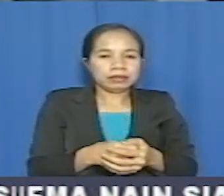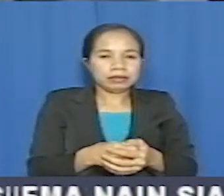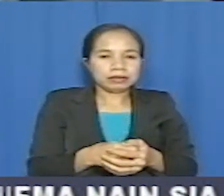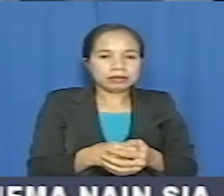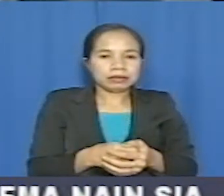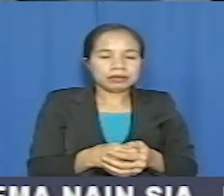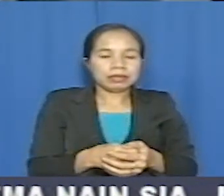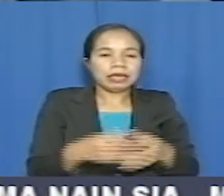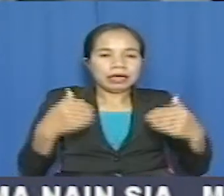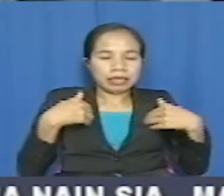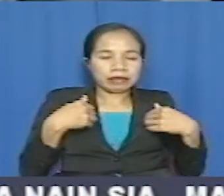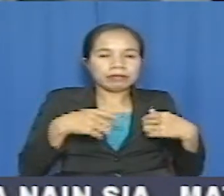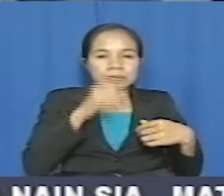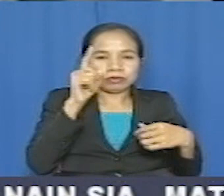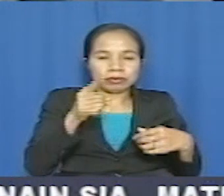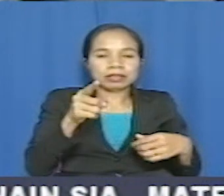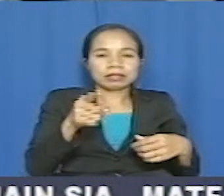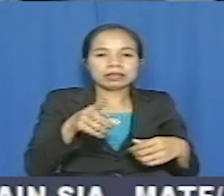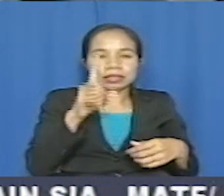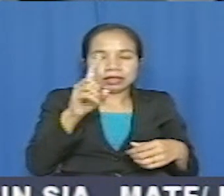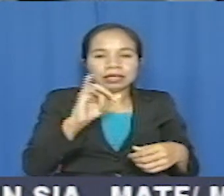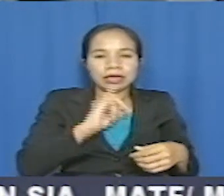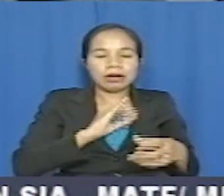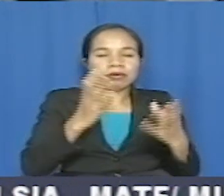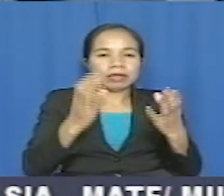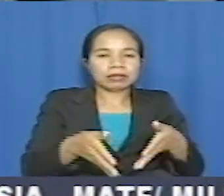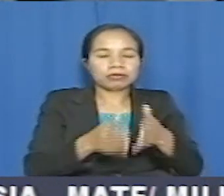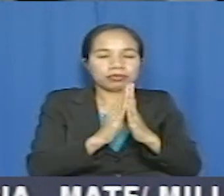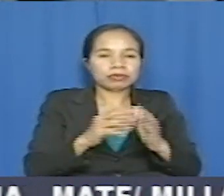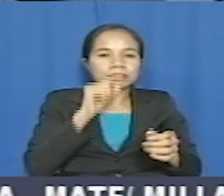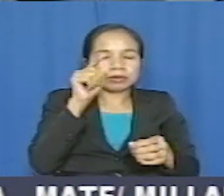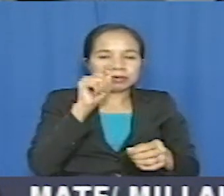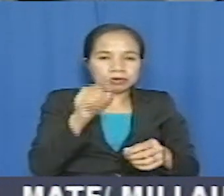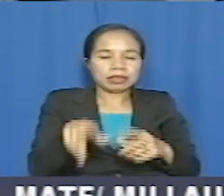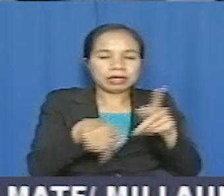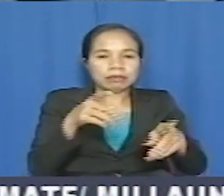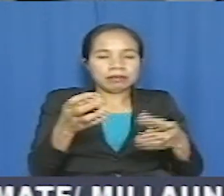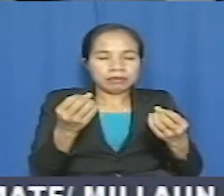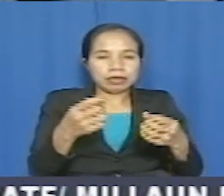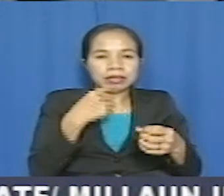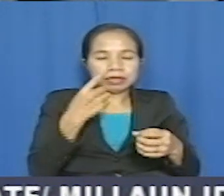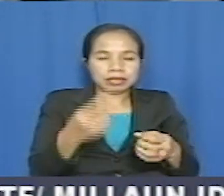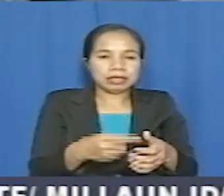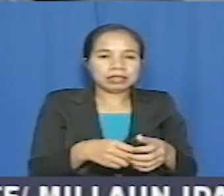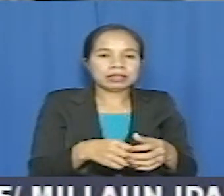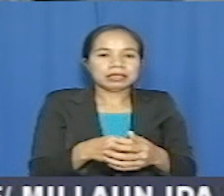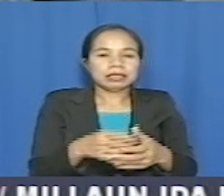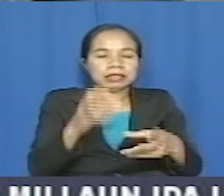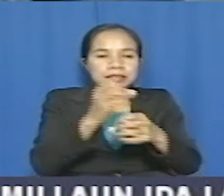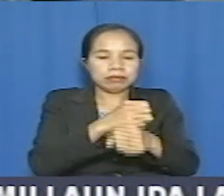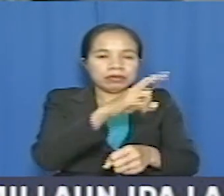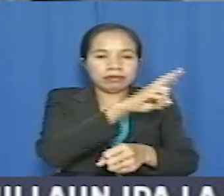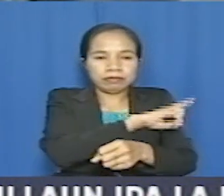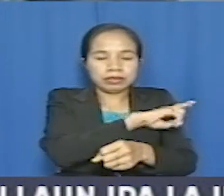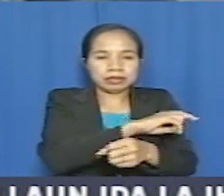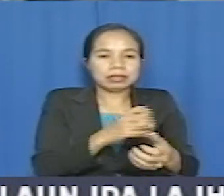ha kar kato sudoni ba iha ministra ema balon dia kata simo tia vacina AstraZeneca Sinovac se